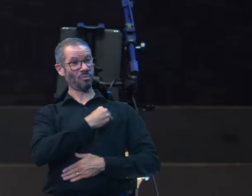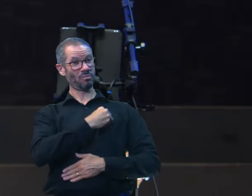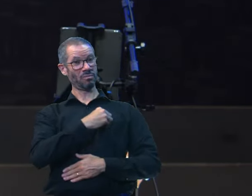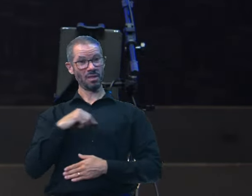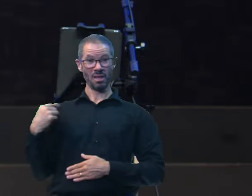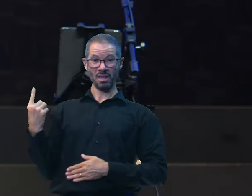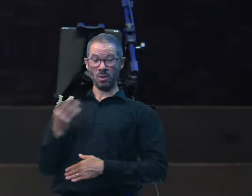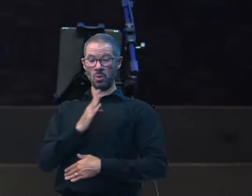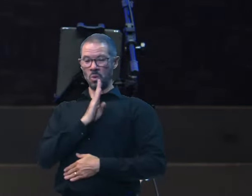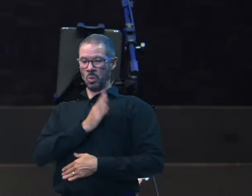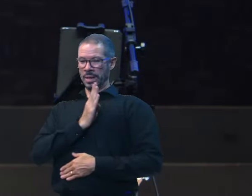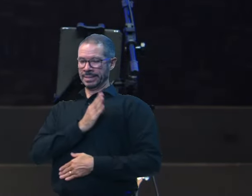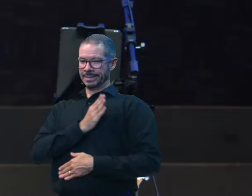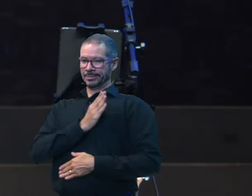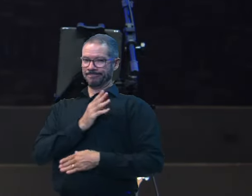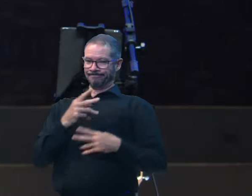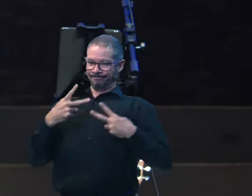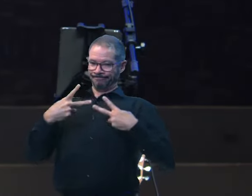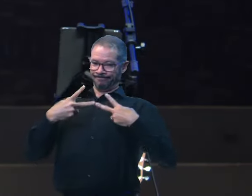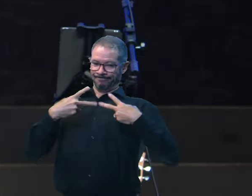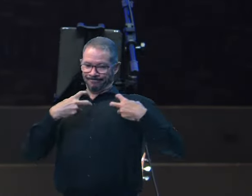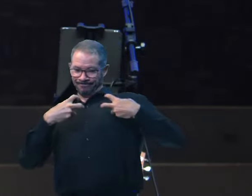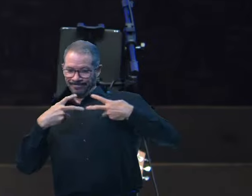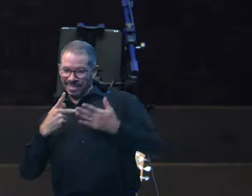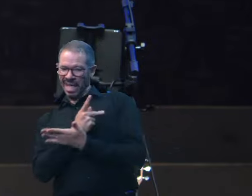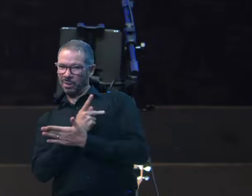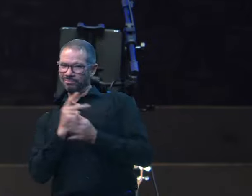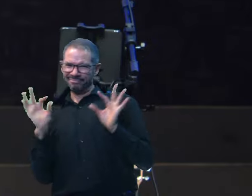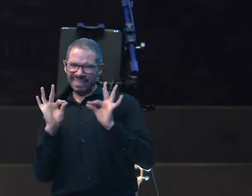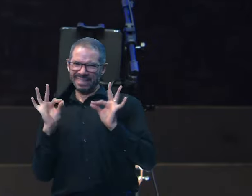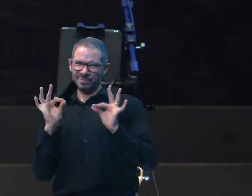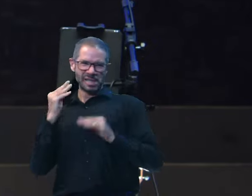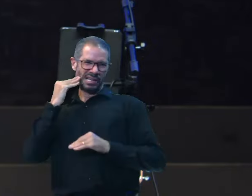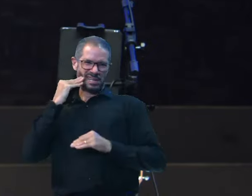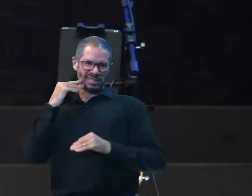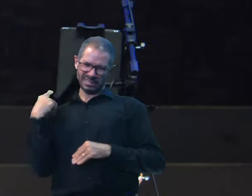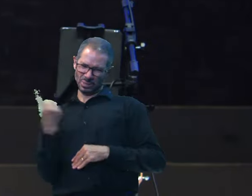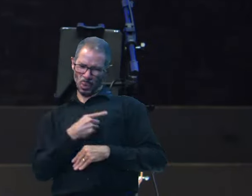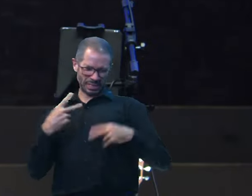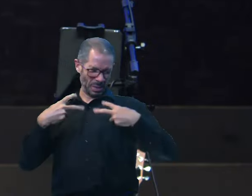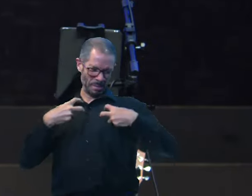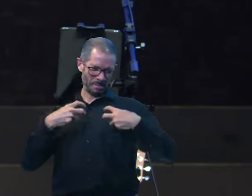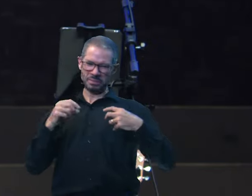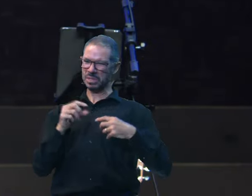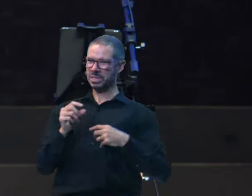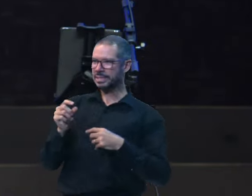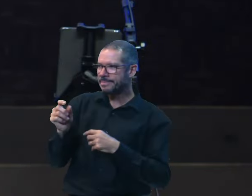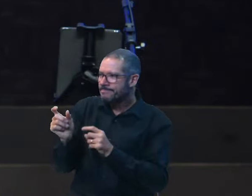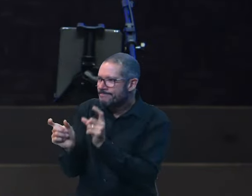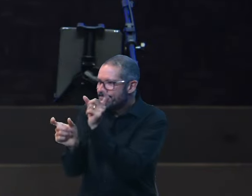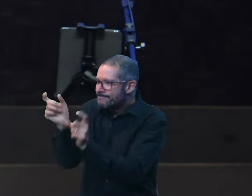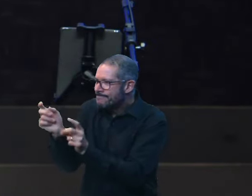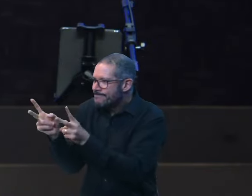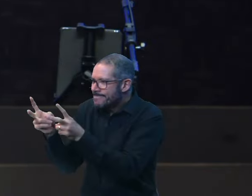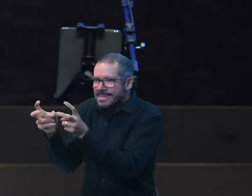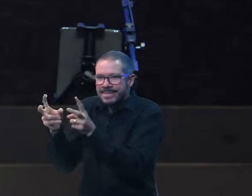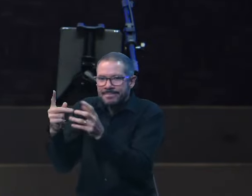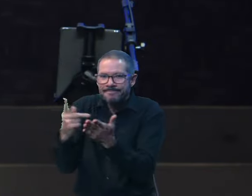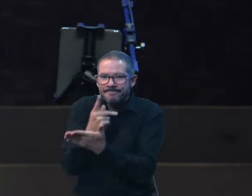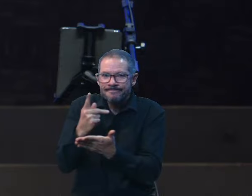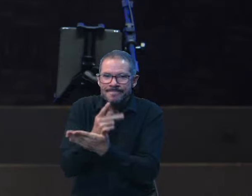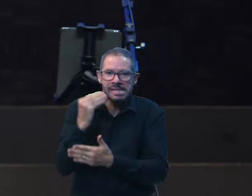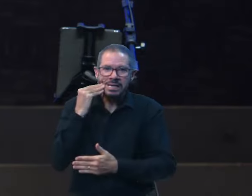E quando o nosso coração já não consegue ver o erro em nós, a falha em nós, e só a falha do outro, estamos com o